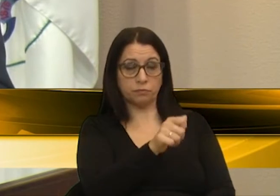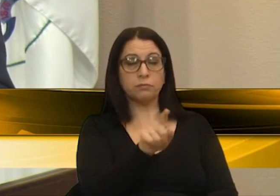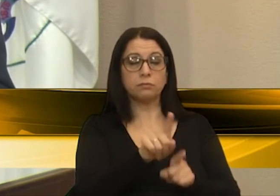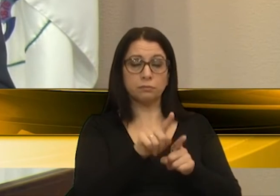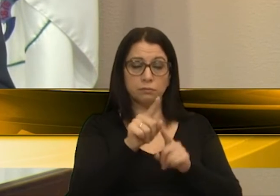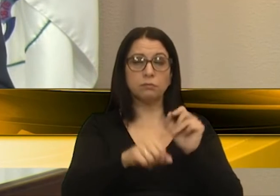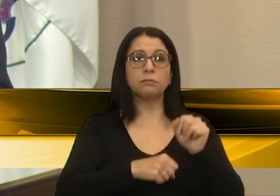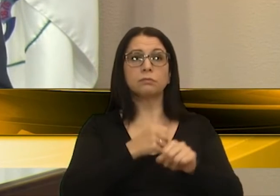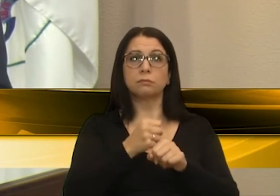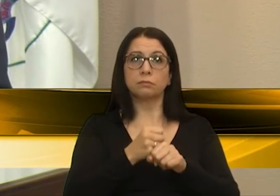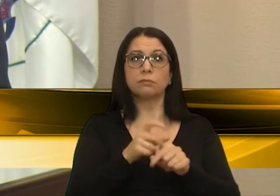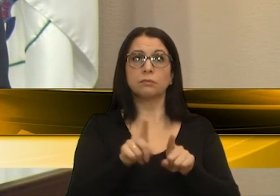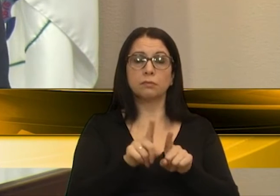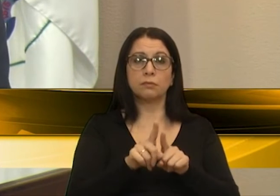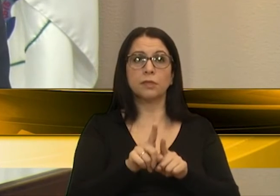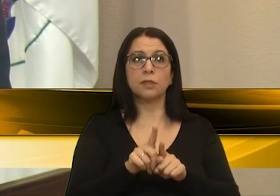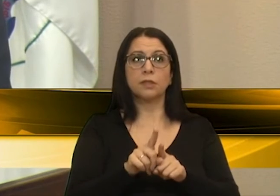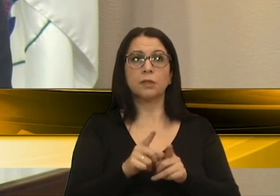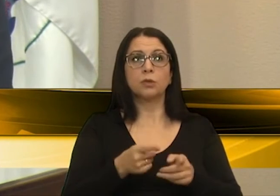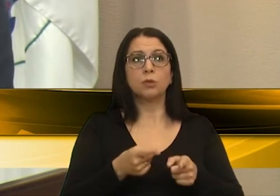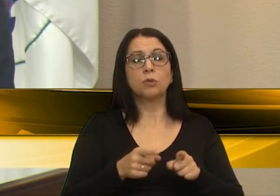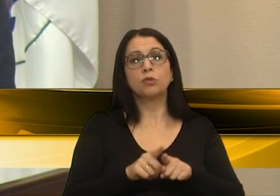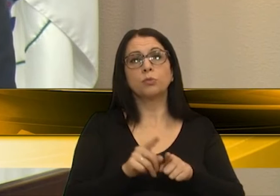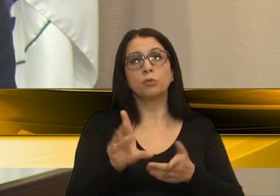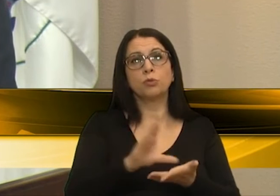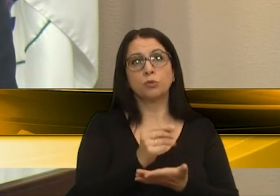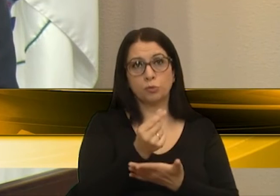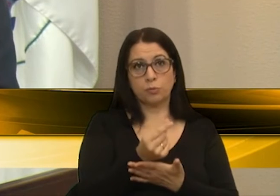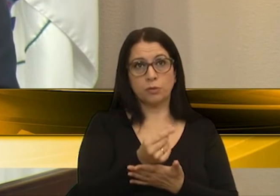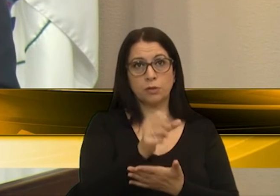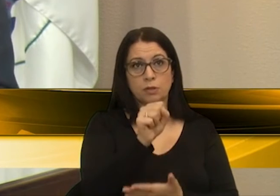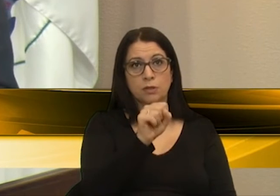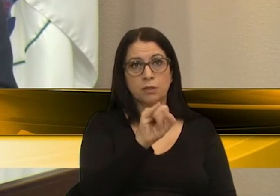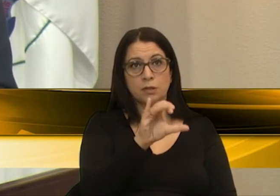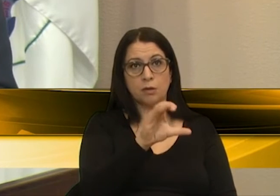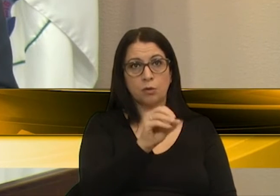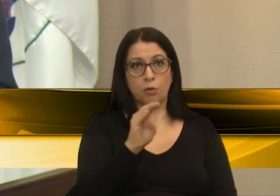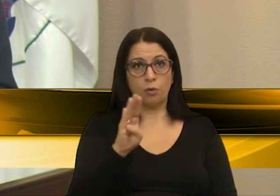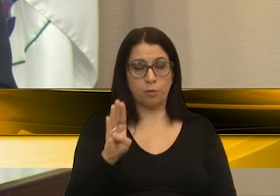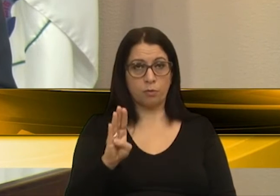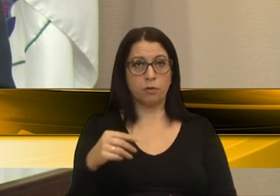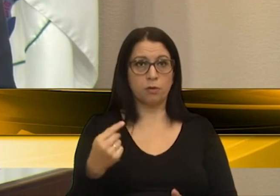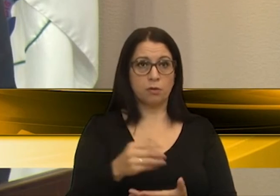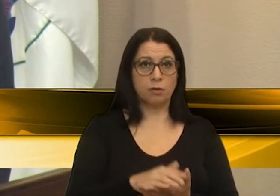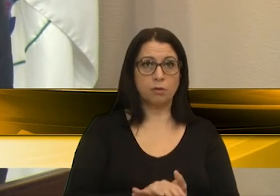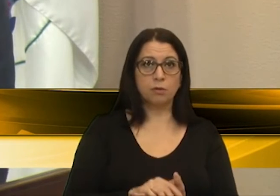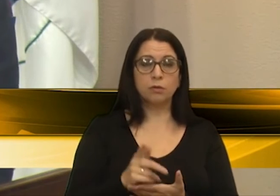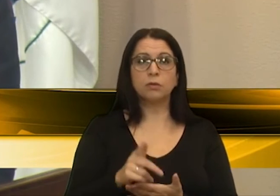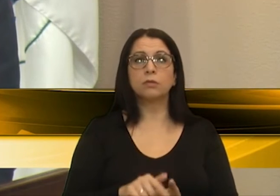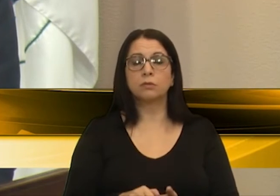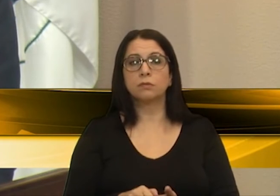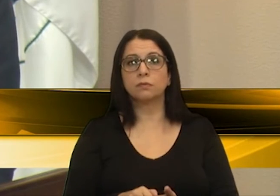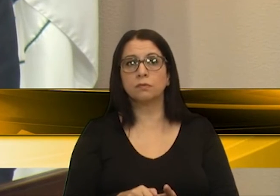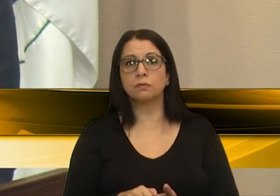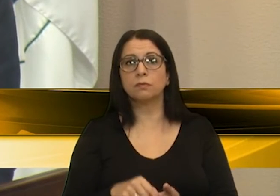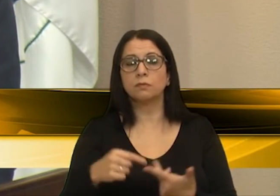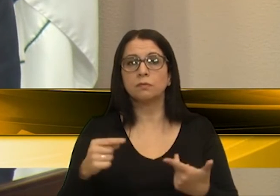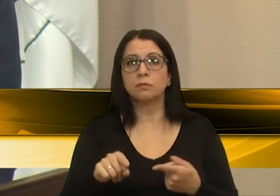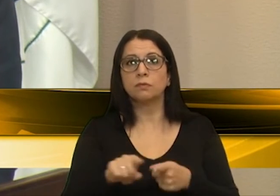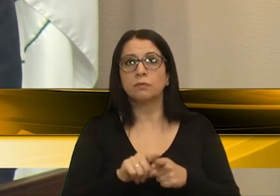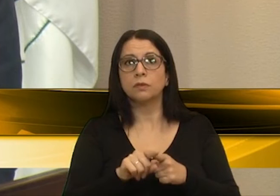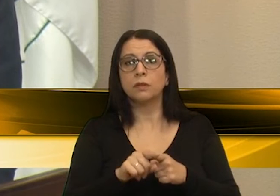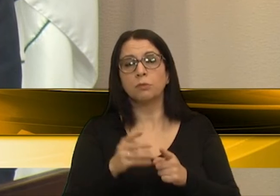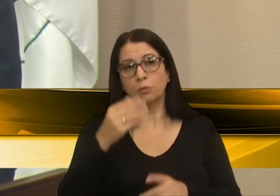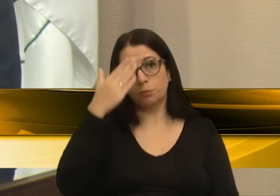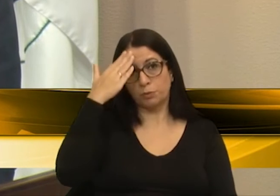ano, contamos com o patrocínio da cooperativa Sicoob, que está nos apoiando nesse evento. Então,